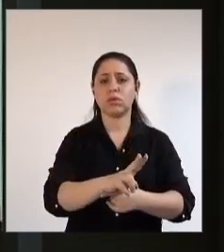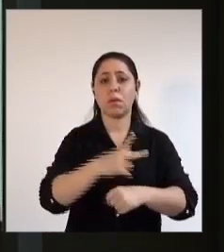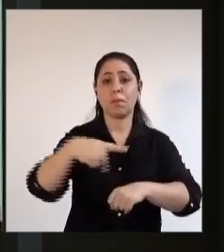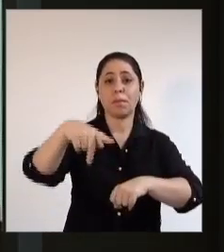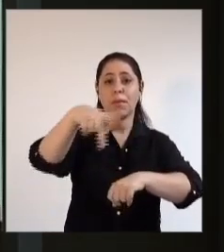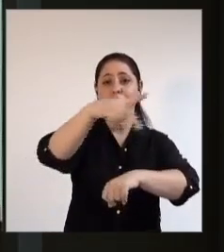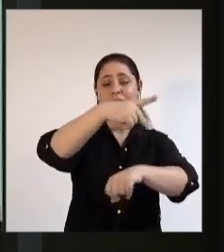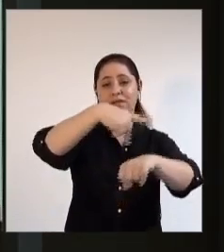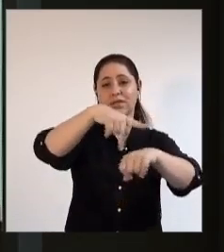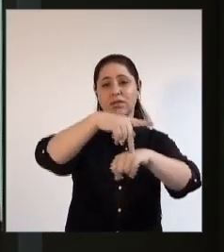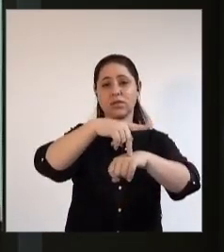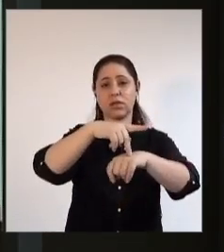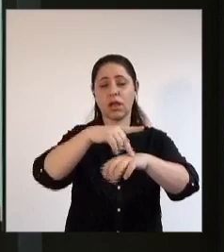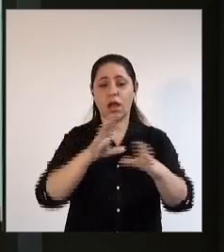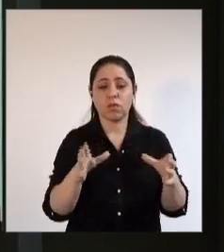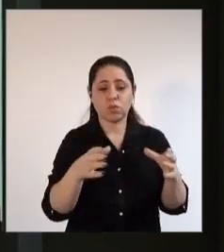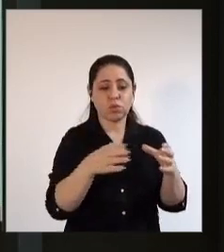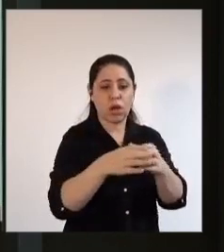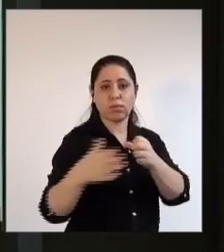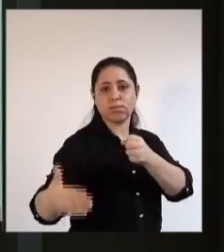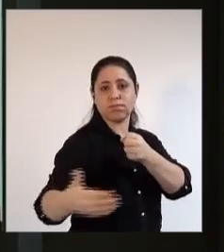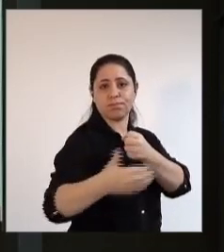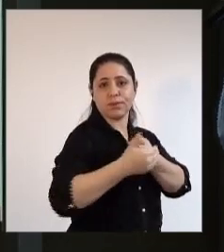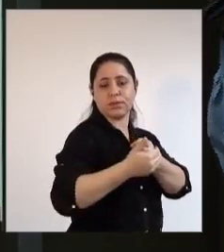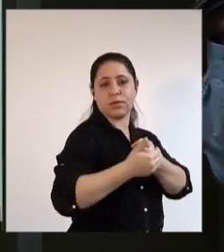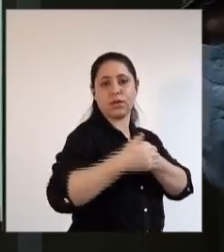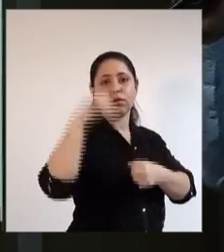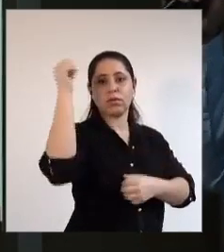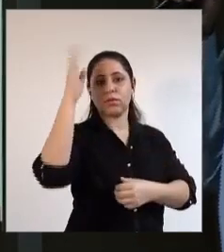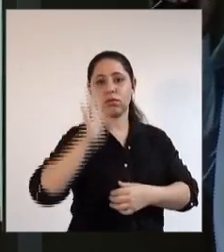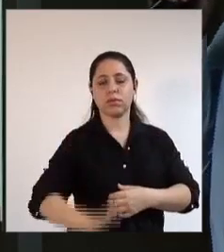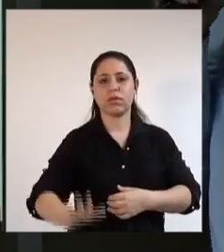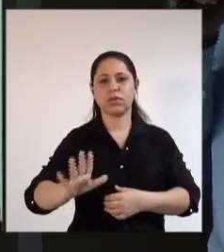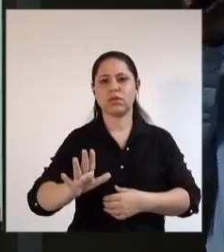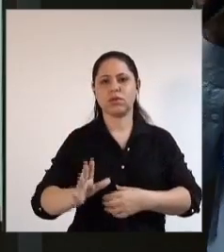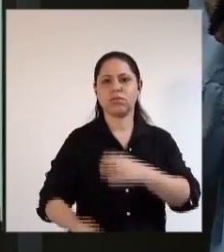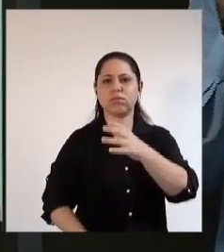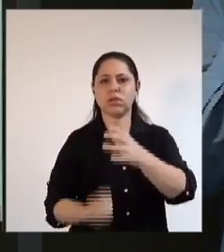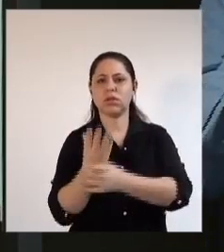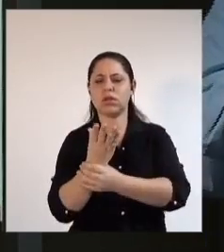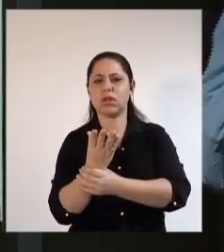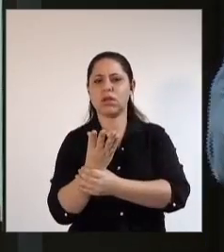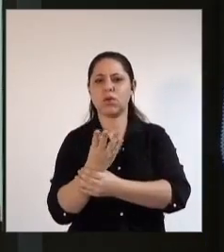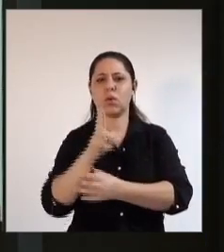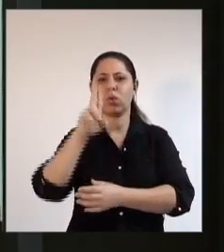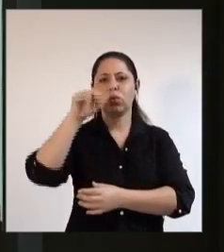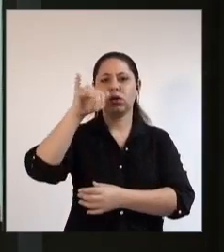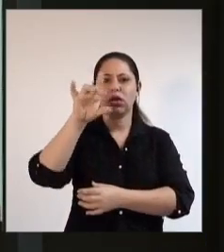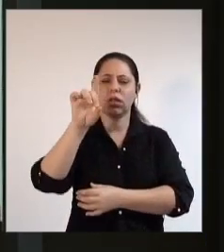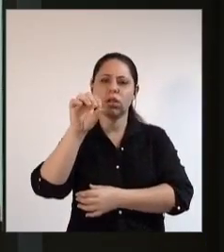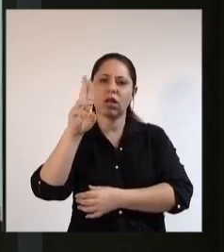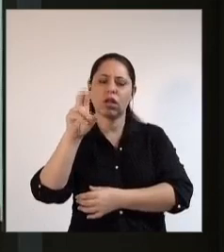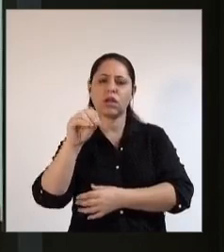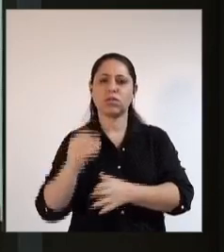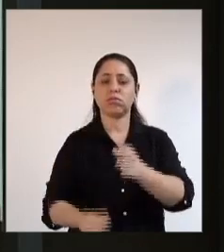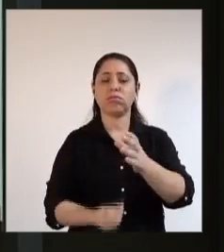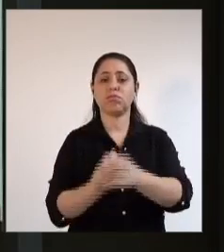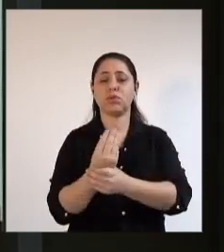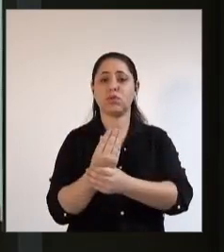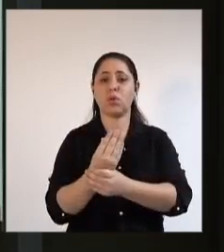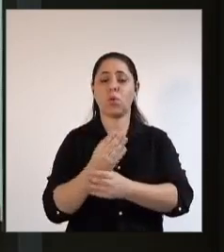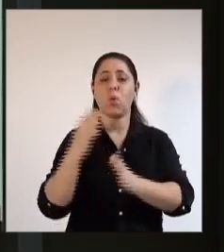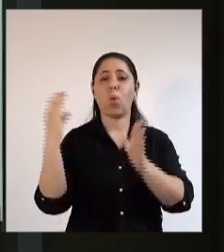como áreas protegidas o brasil é que criou esse tema unidade de conservação a partir do código florestal